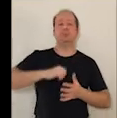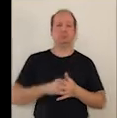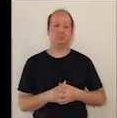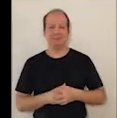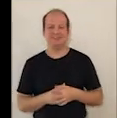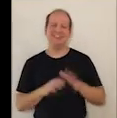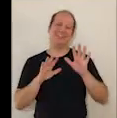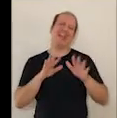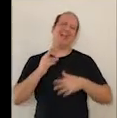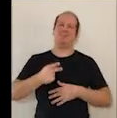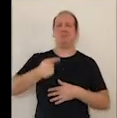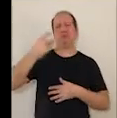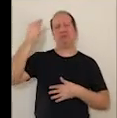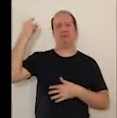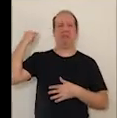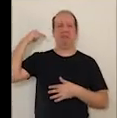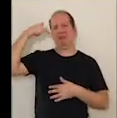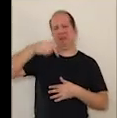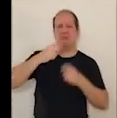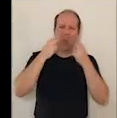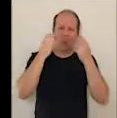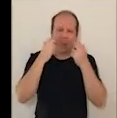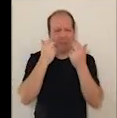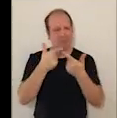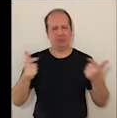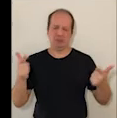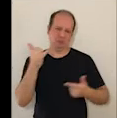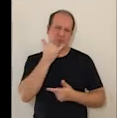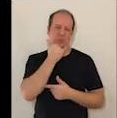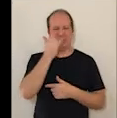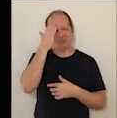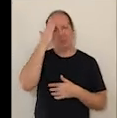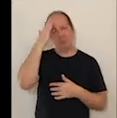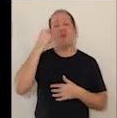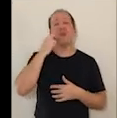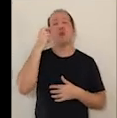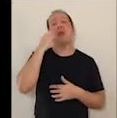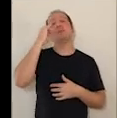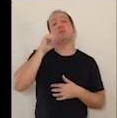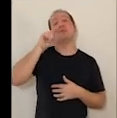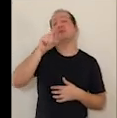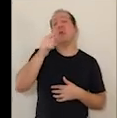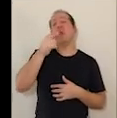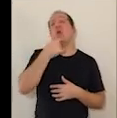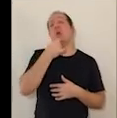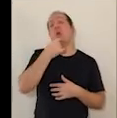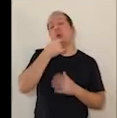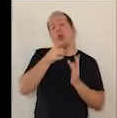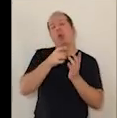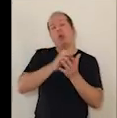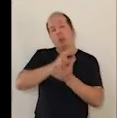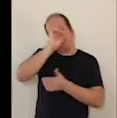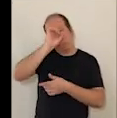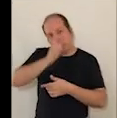Há muito tempo que isso não constitui vergonha em Veneza. Vergonha seria se a senhora tivesse mandado lá e recebido